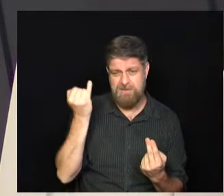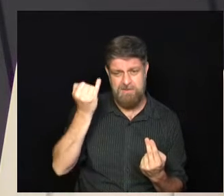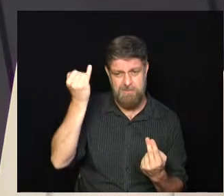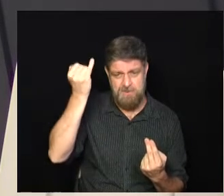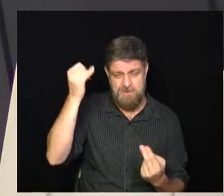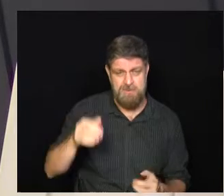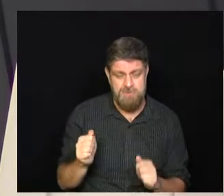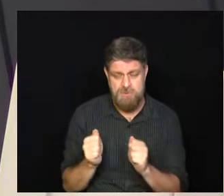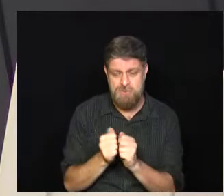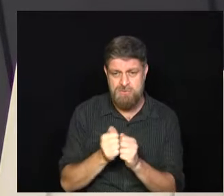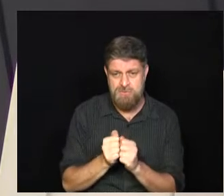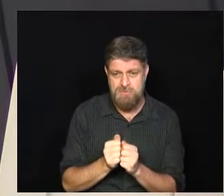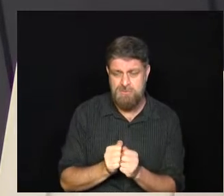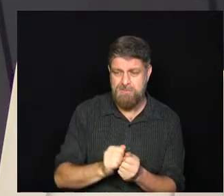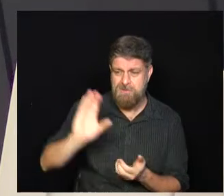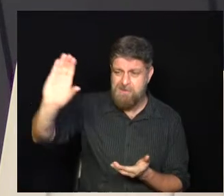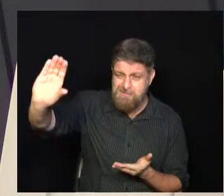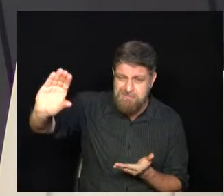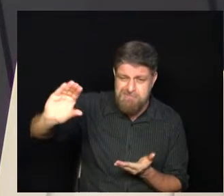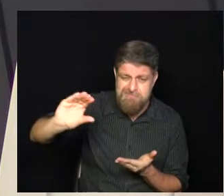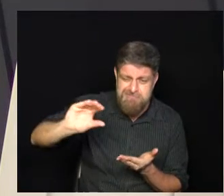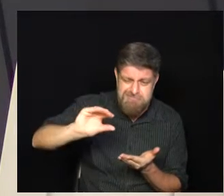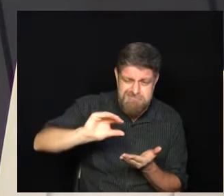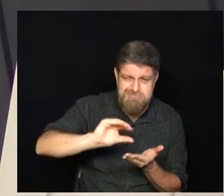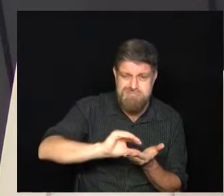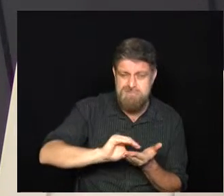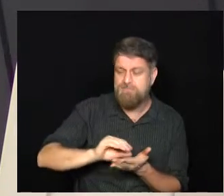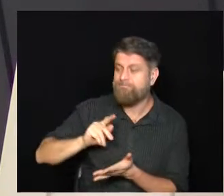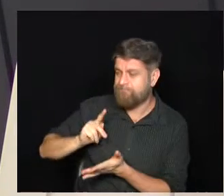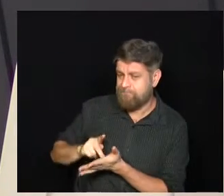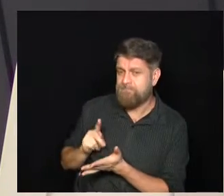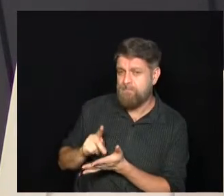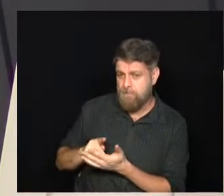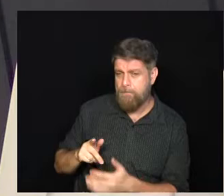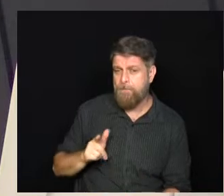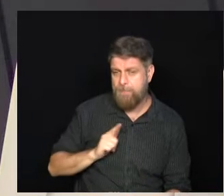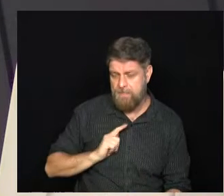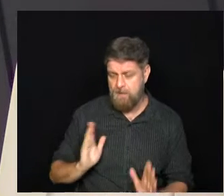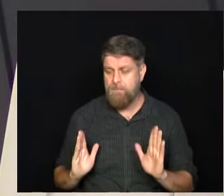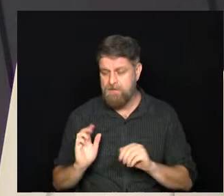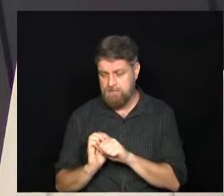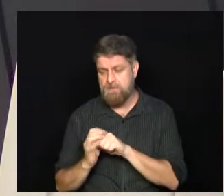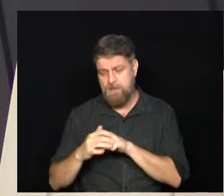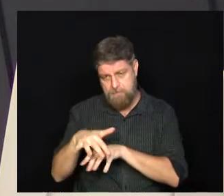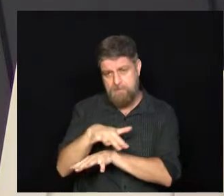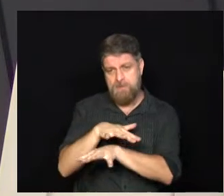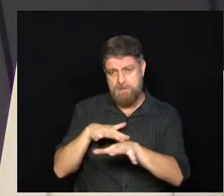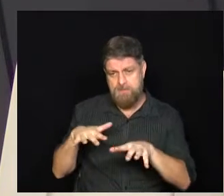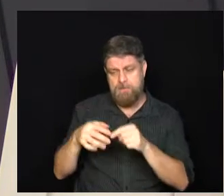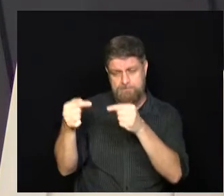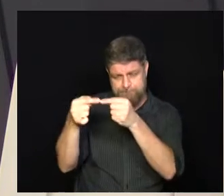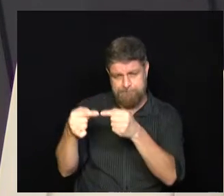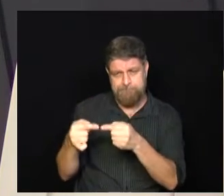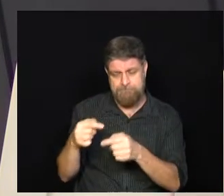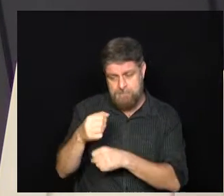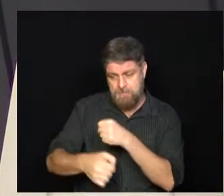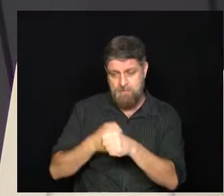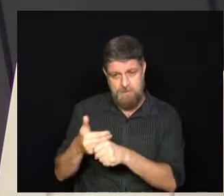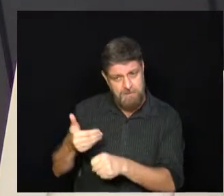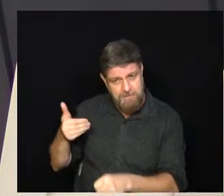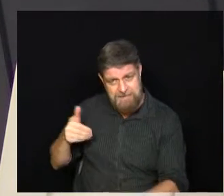com demais transferências da União. Então, de fato, tem a ver com a pandemia. No ano passado, a